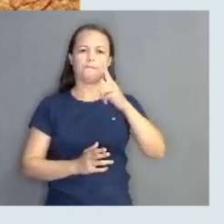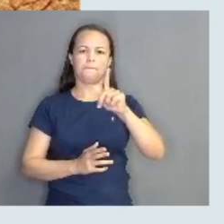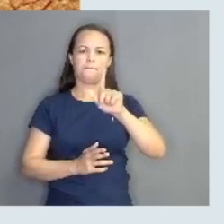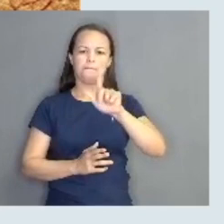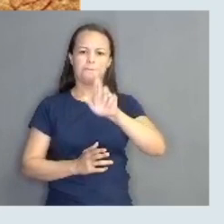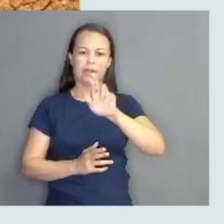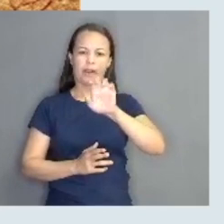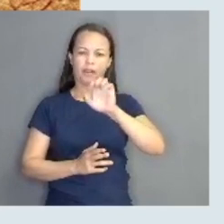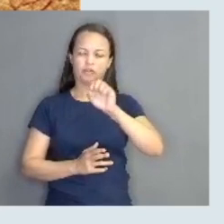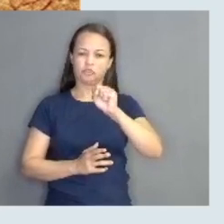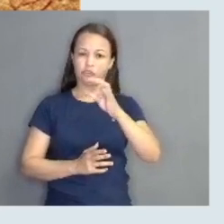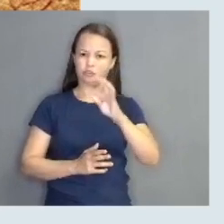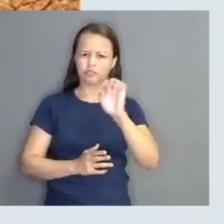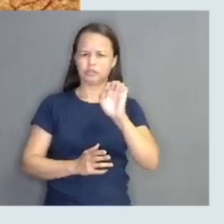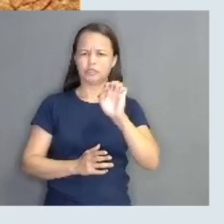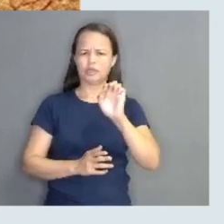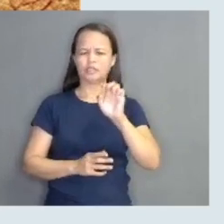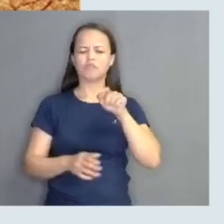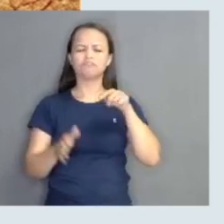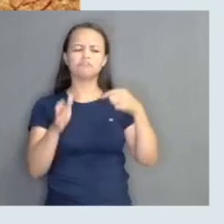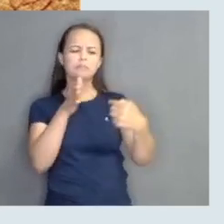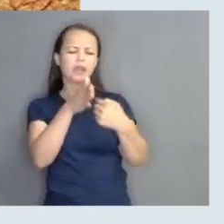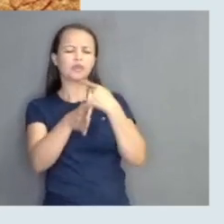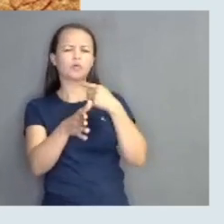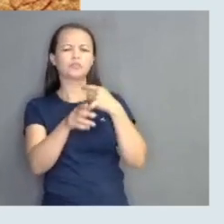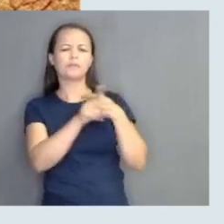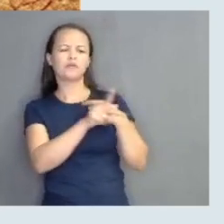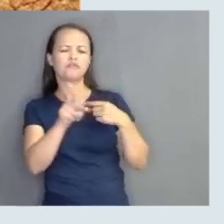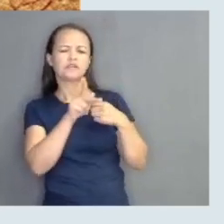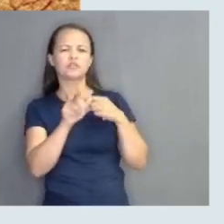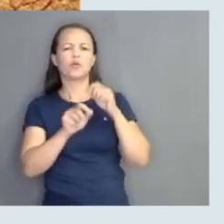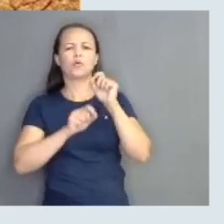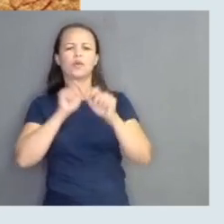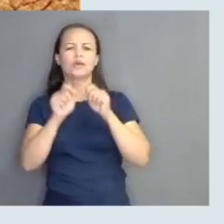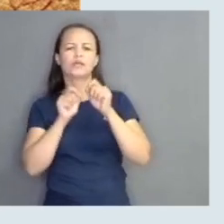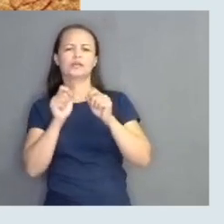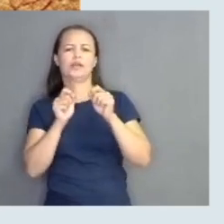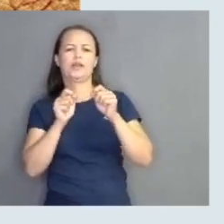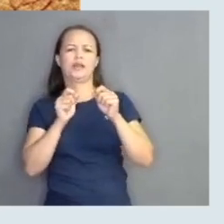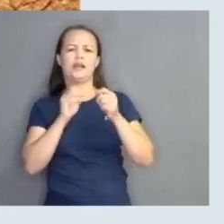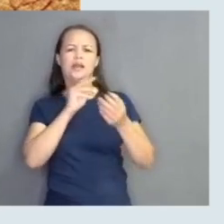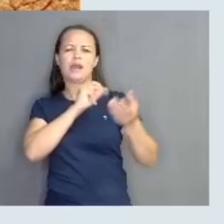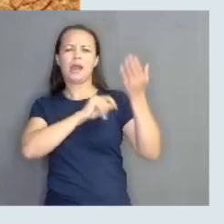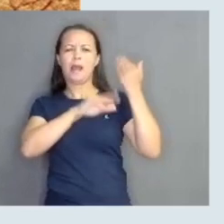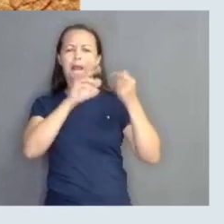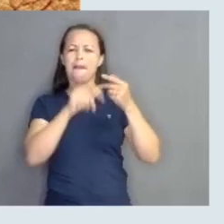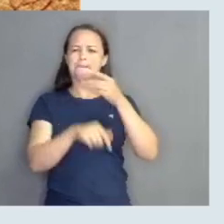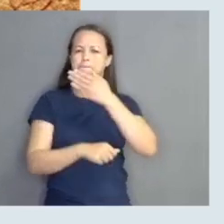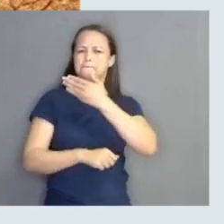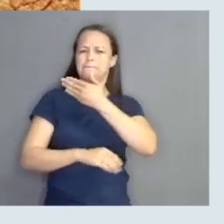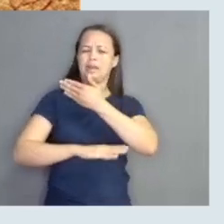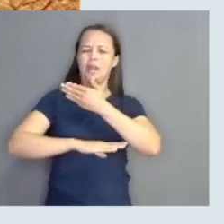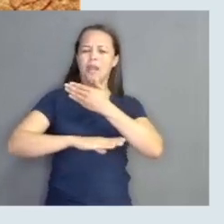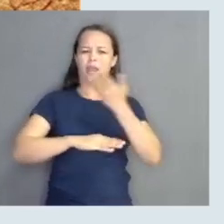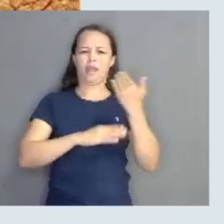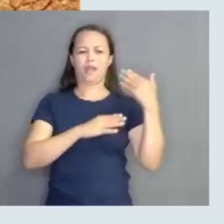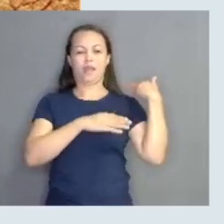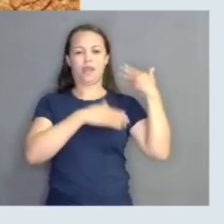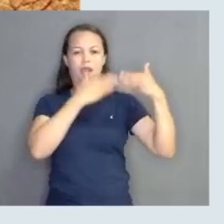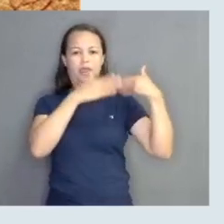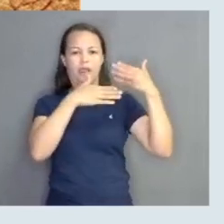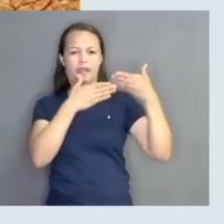lá na pré-história, os homens que viviam nas cavernas, eles já faziam os